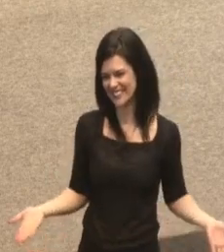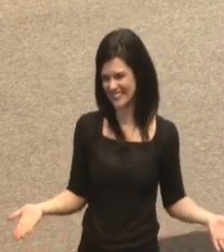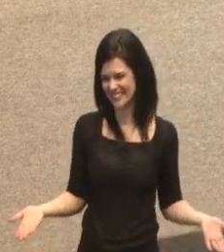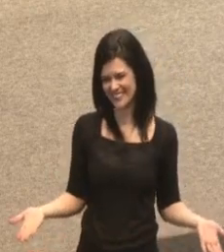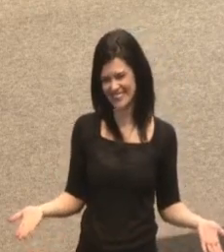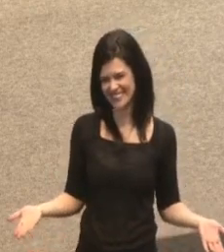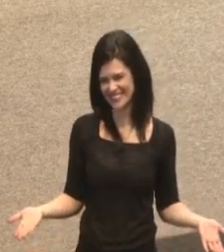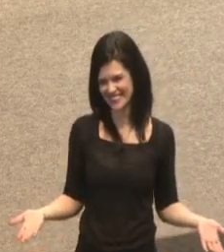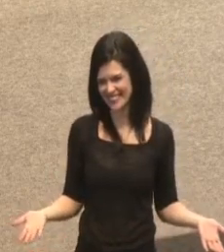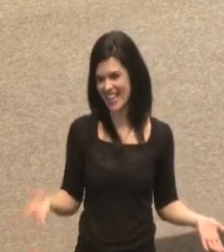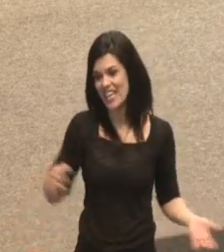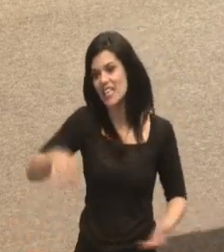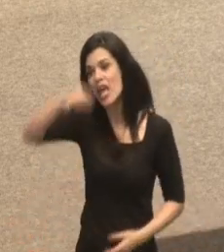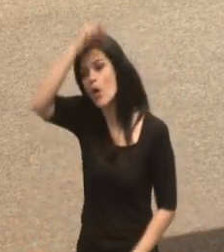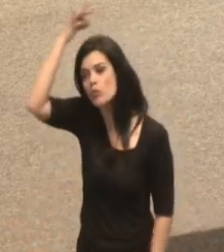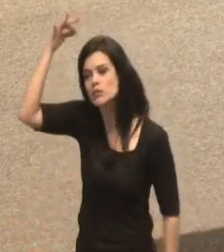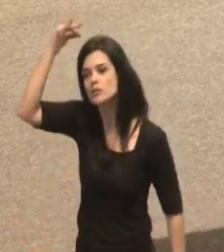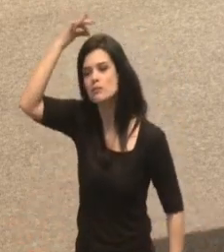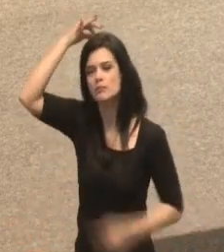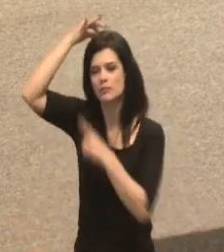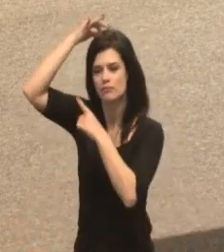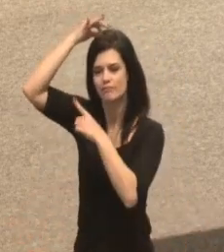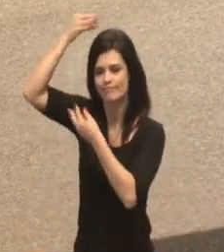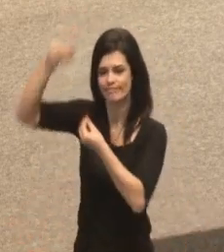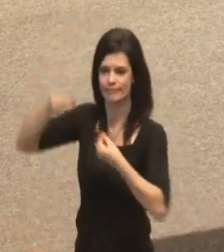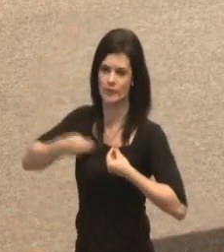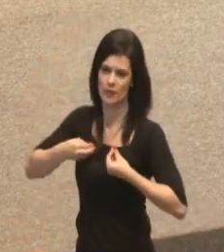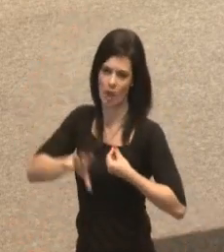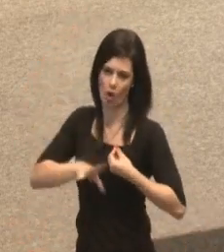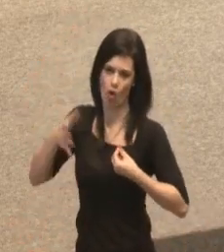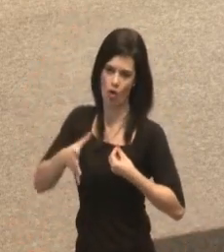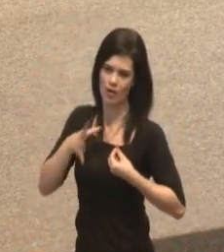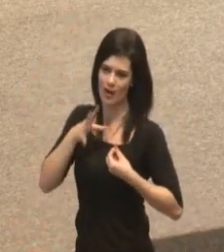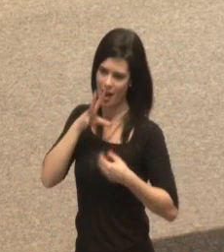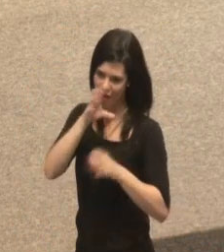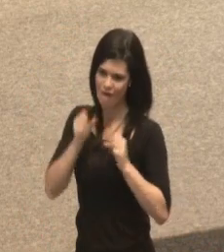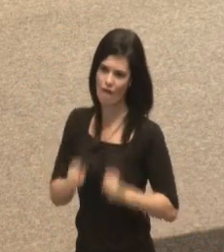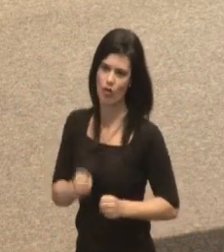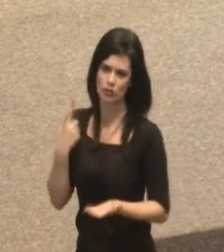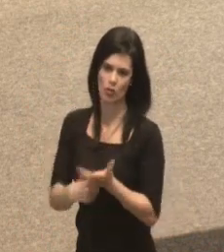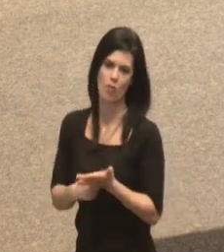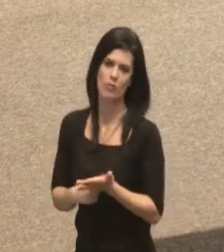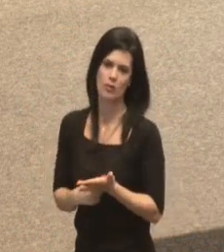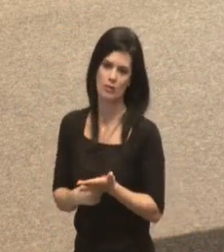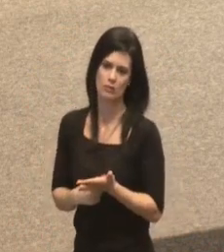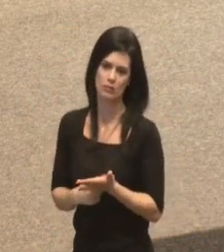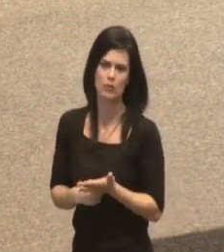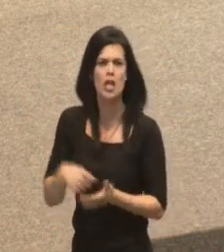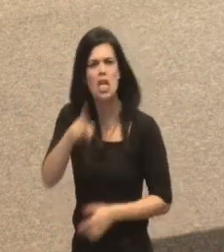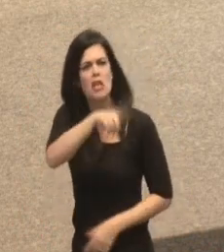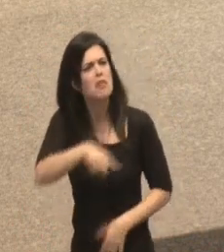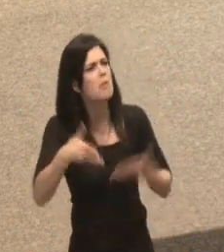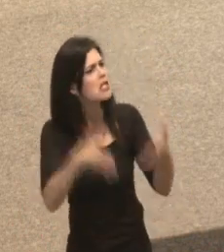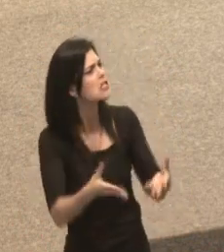pela ação do Espírito nas nossas vidas. Meu irmão, minha irmã, onde você está nesse negócio? E às vezes